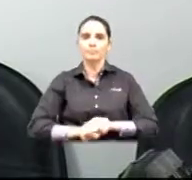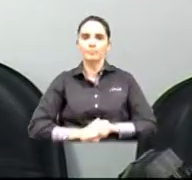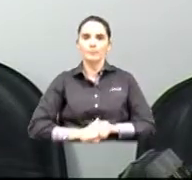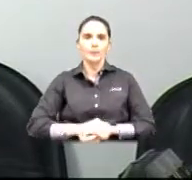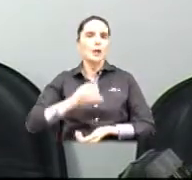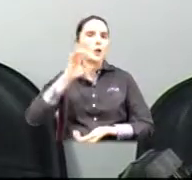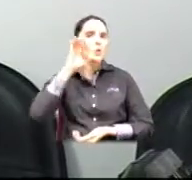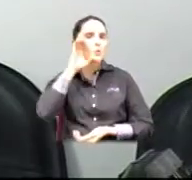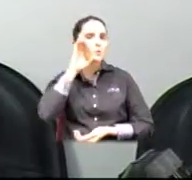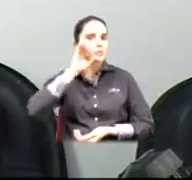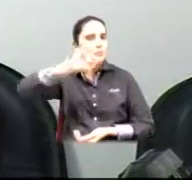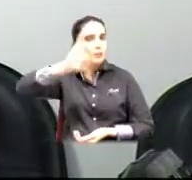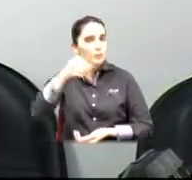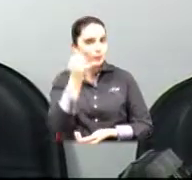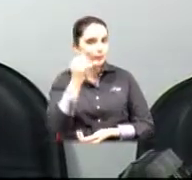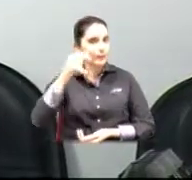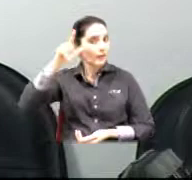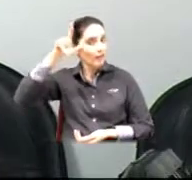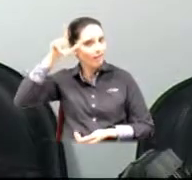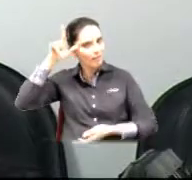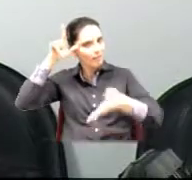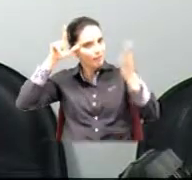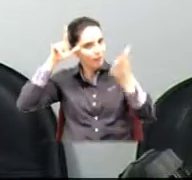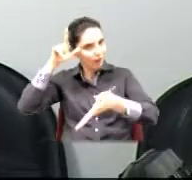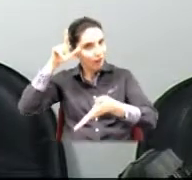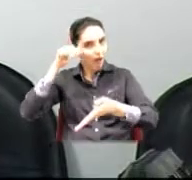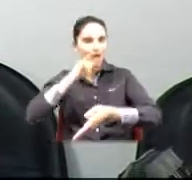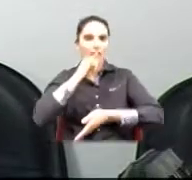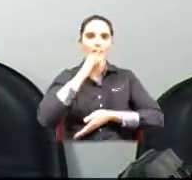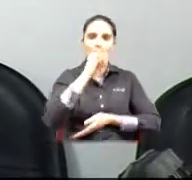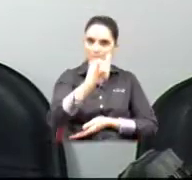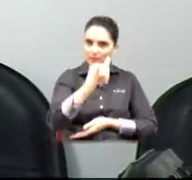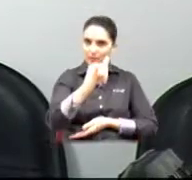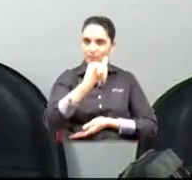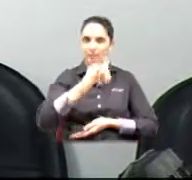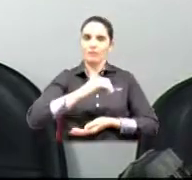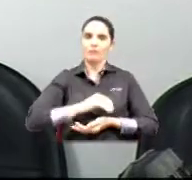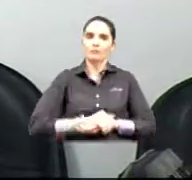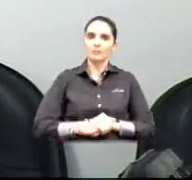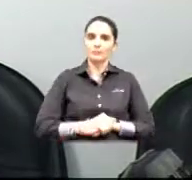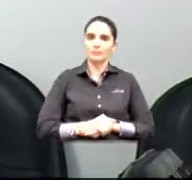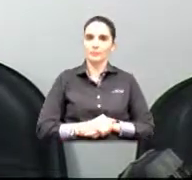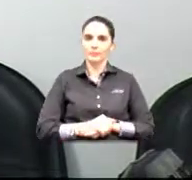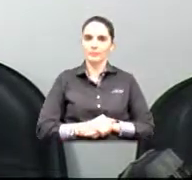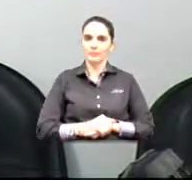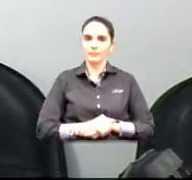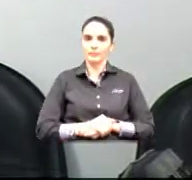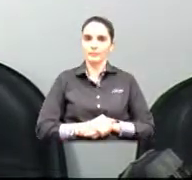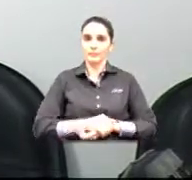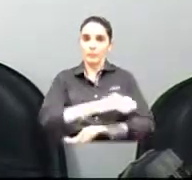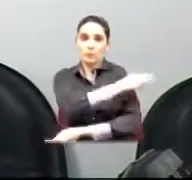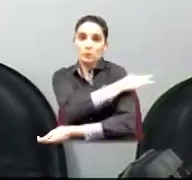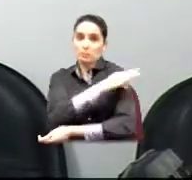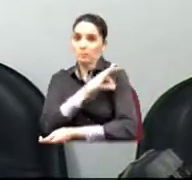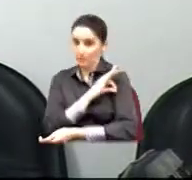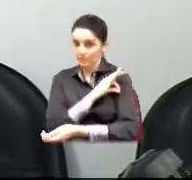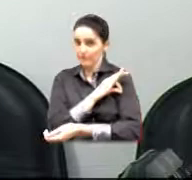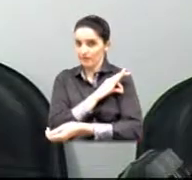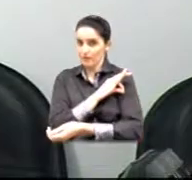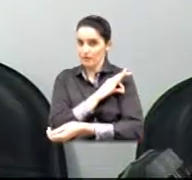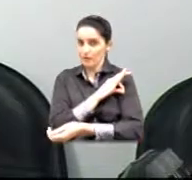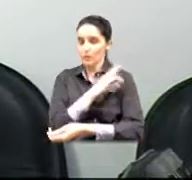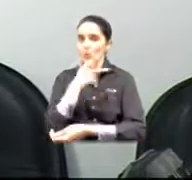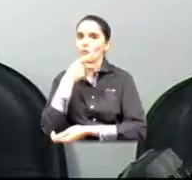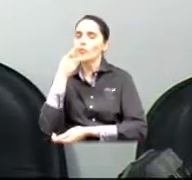gostaria de aproveitar, Lívia, esse momento e dizer que o senhor prefeito disse que